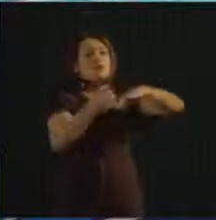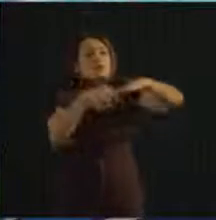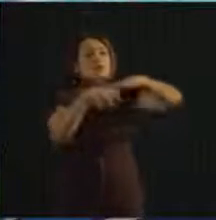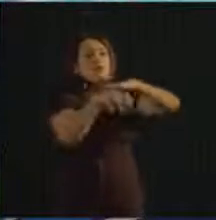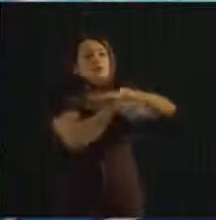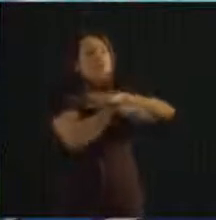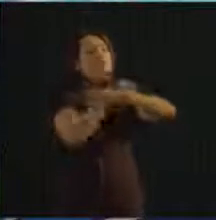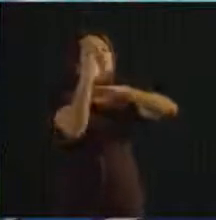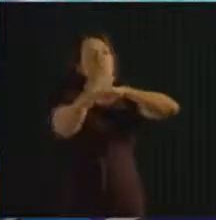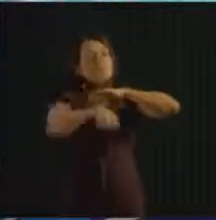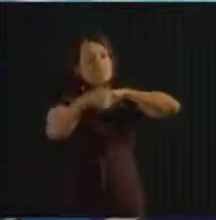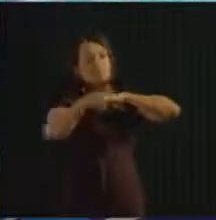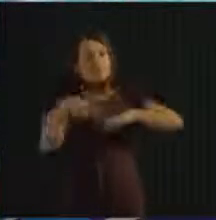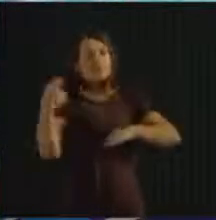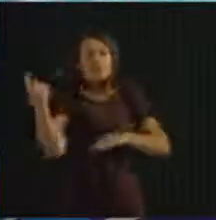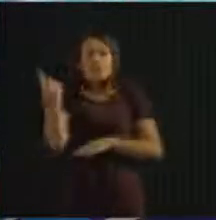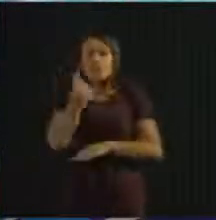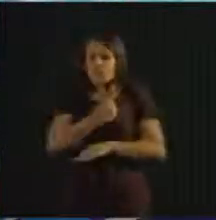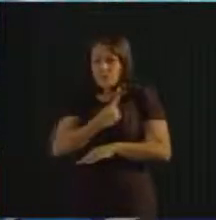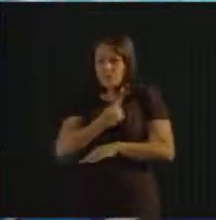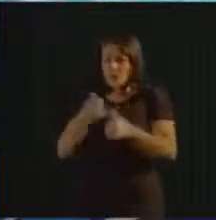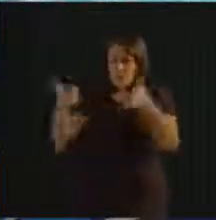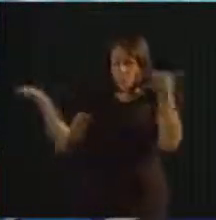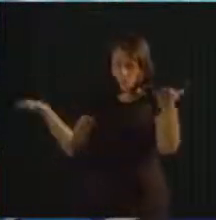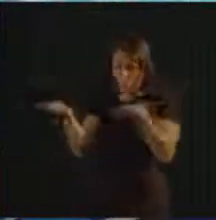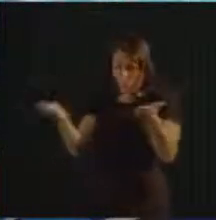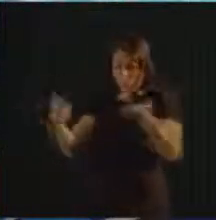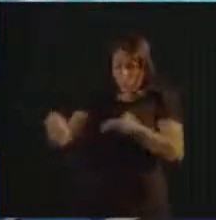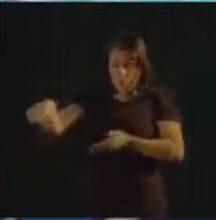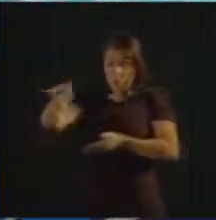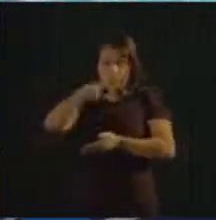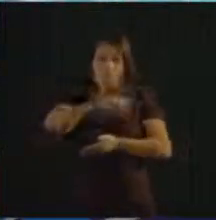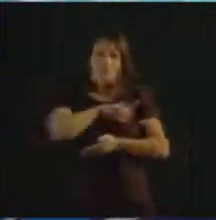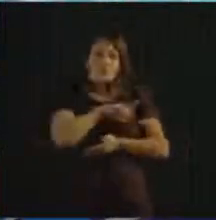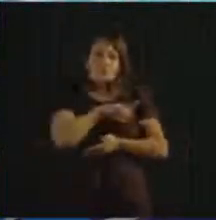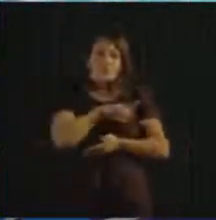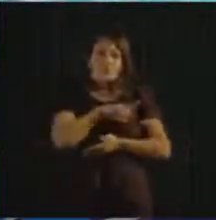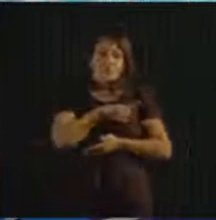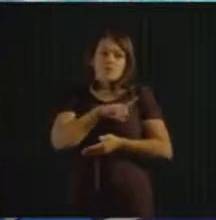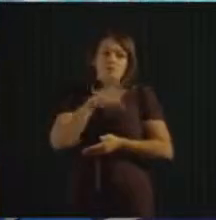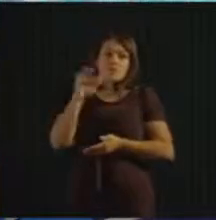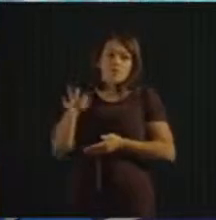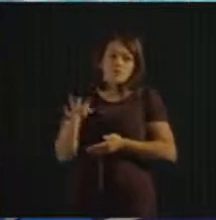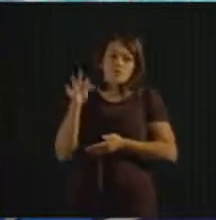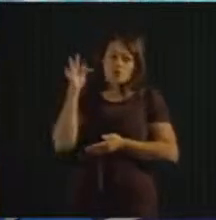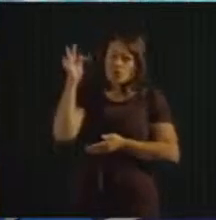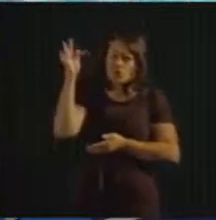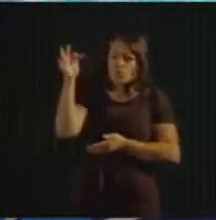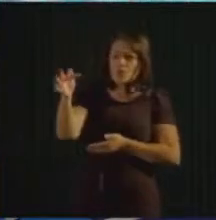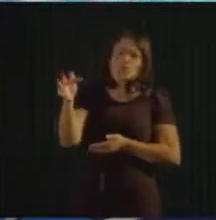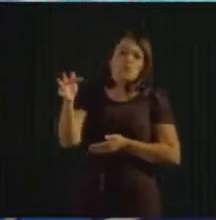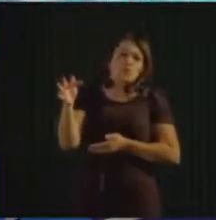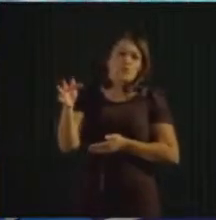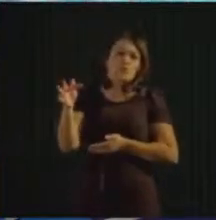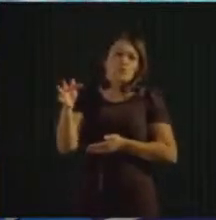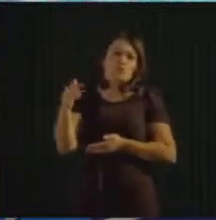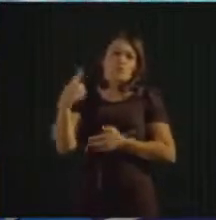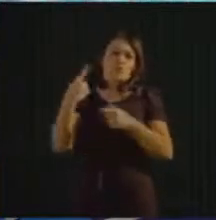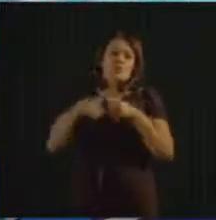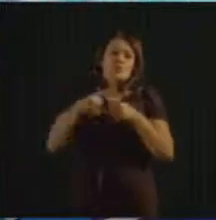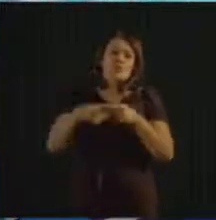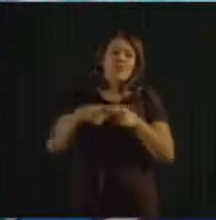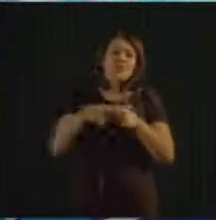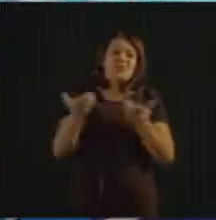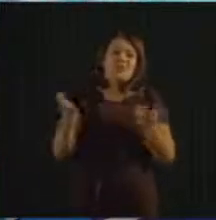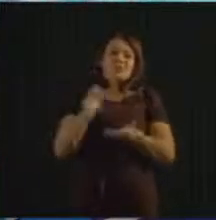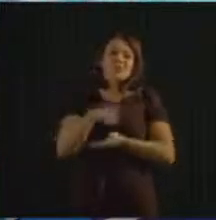nós que estamos aqui hoje, que estamos participando, que estamos aqui ouvindo, nós vamos ser muito mais difíceis de envergar do que as crianças.